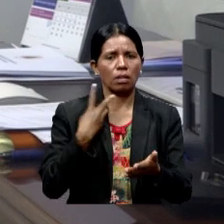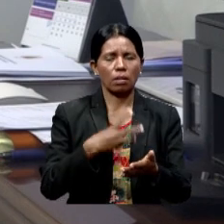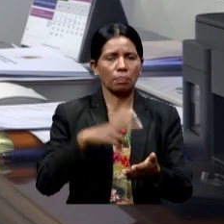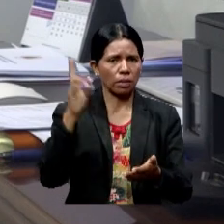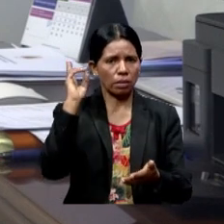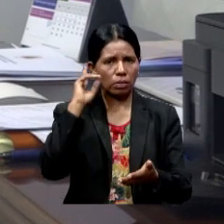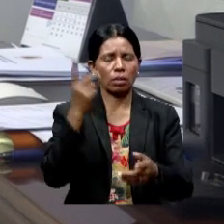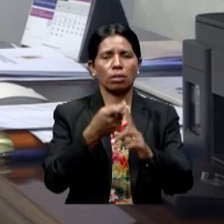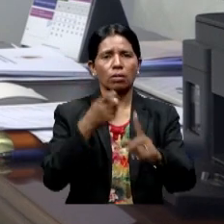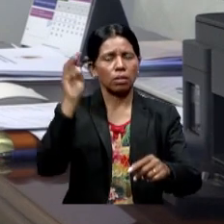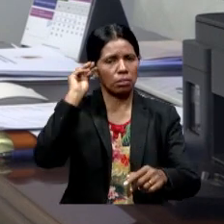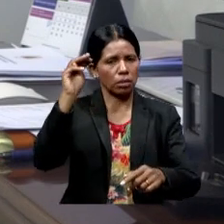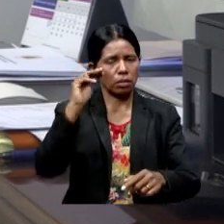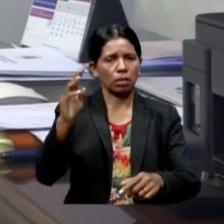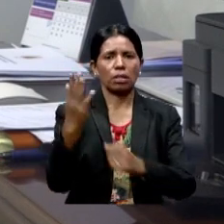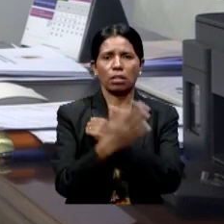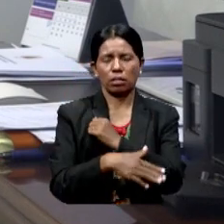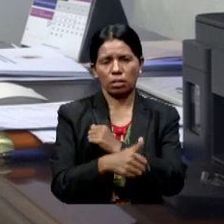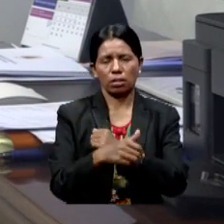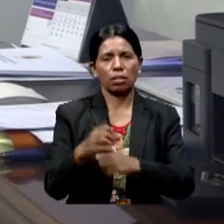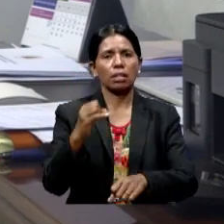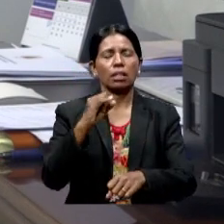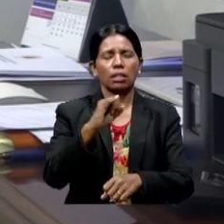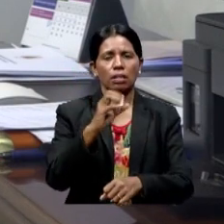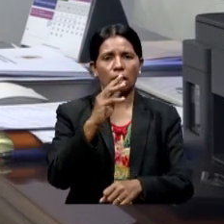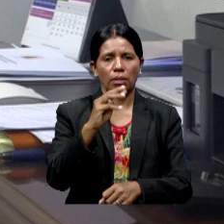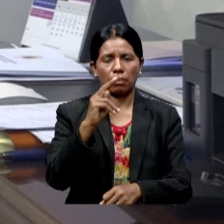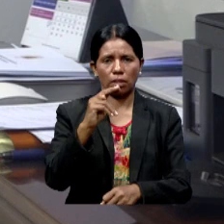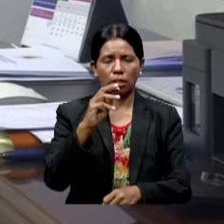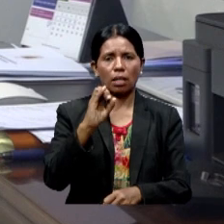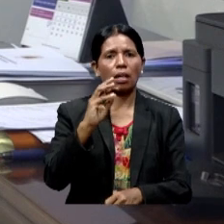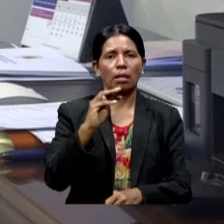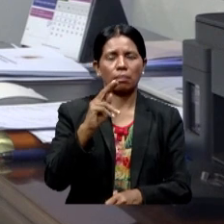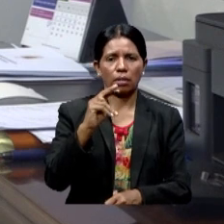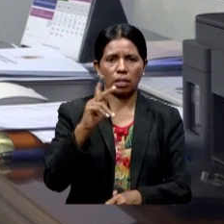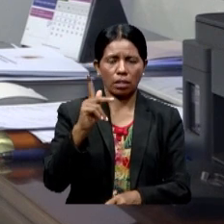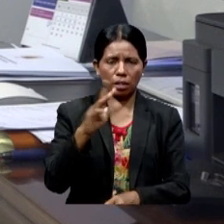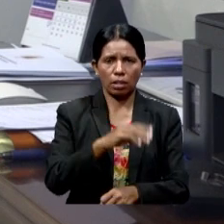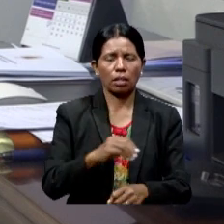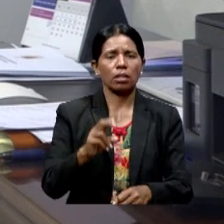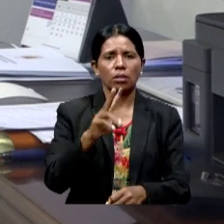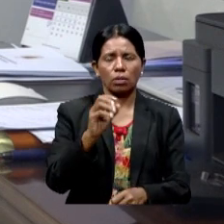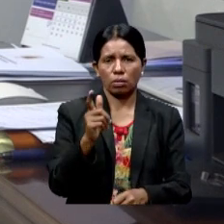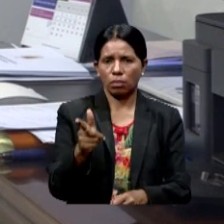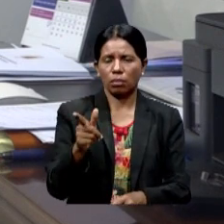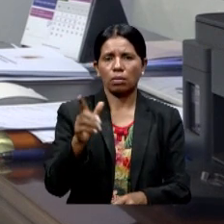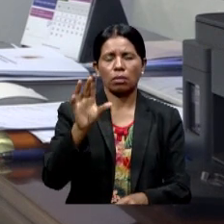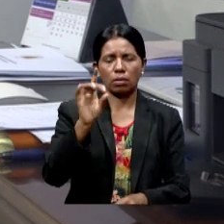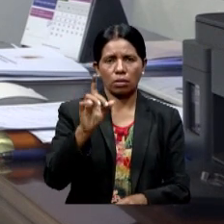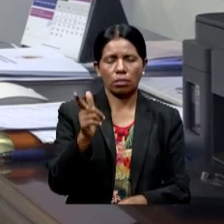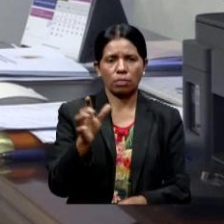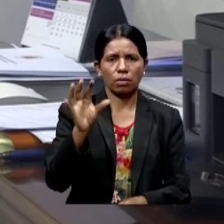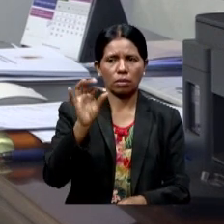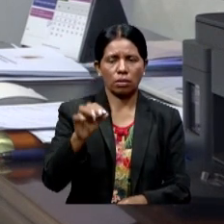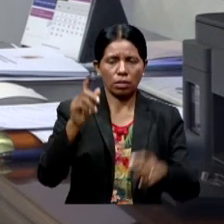husi Ministério Estrangeiro Ninian katak mais ou menos ia 2028 ou 29 Timor